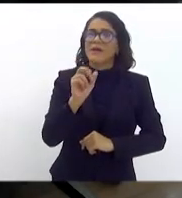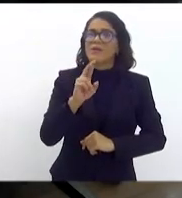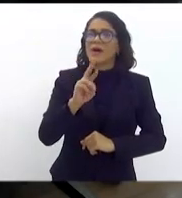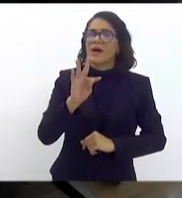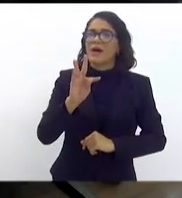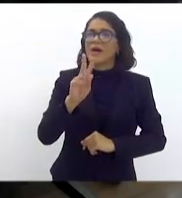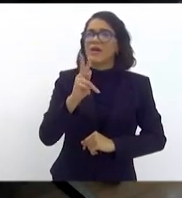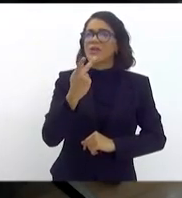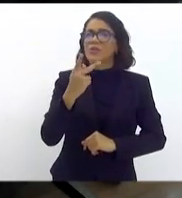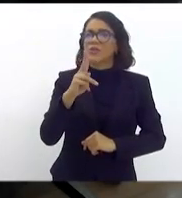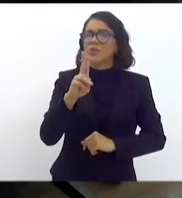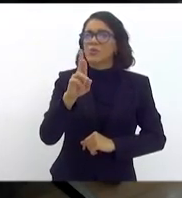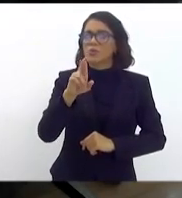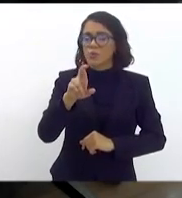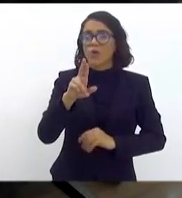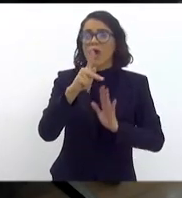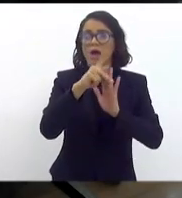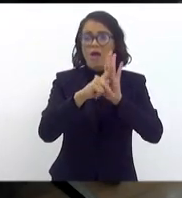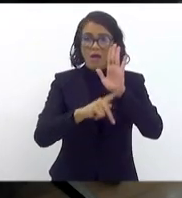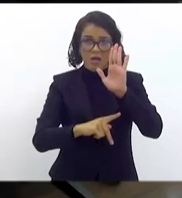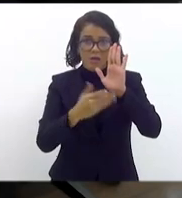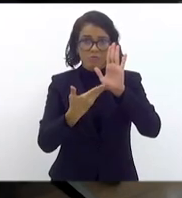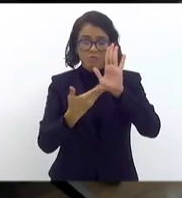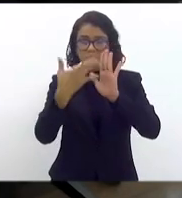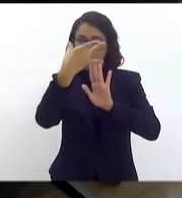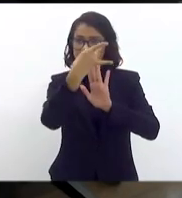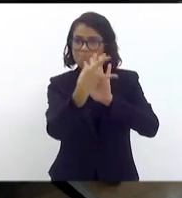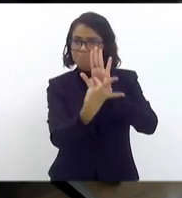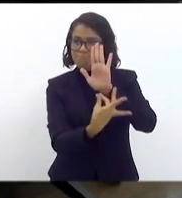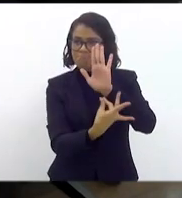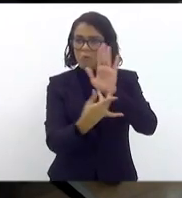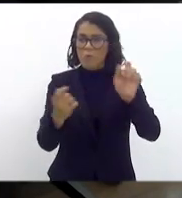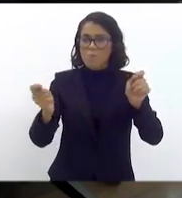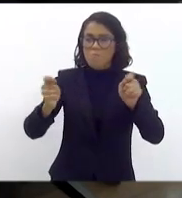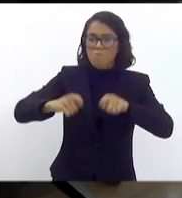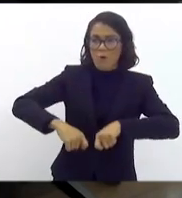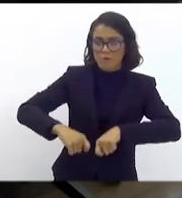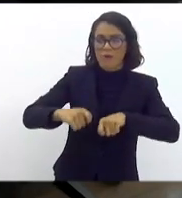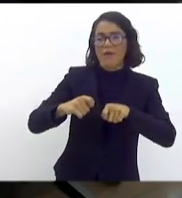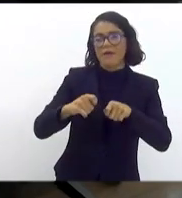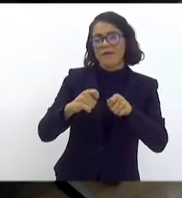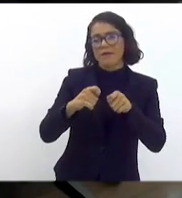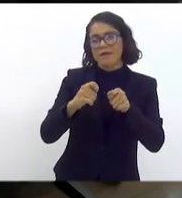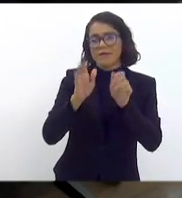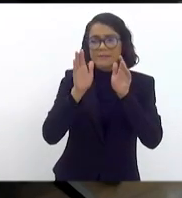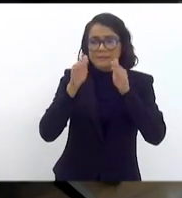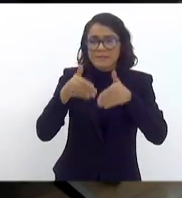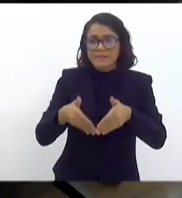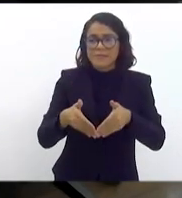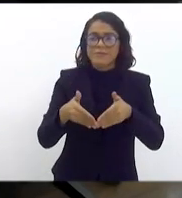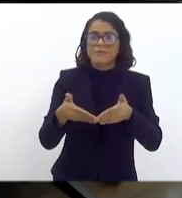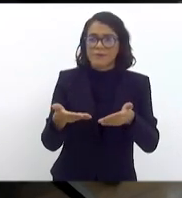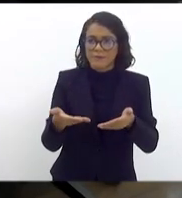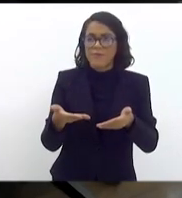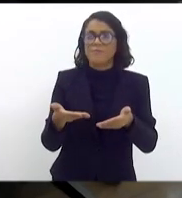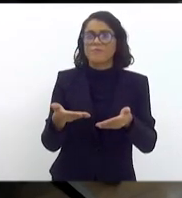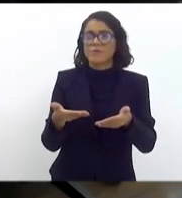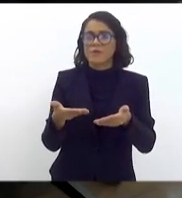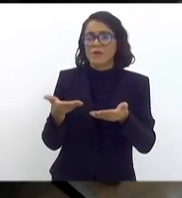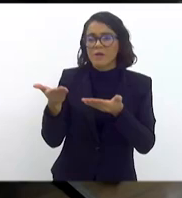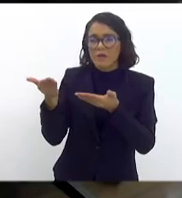esclarecer aqui que a procuração apresentada de poderes específicos para representar o ECAD na Assembleia Legislativa, portanto,